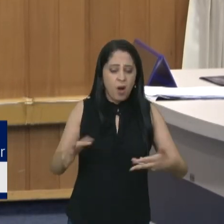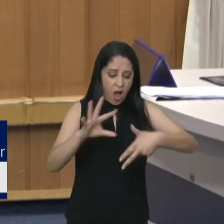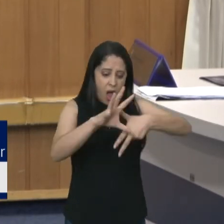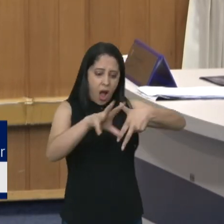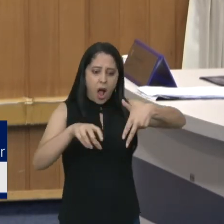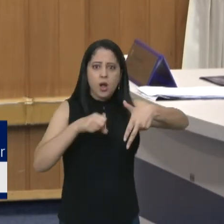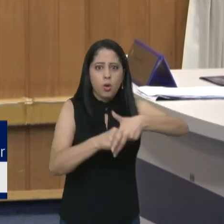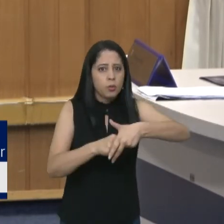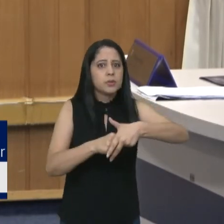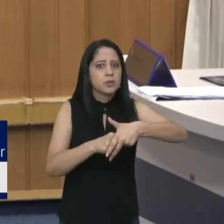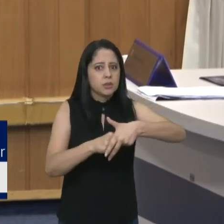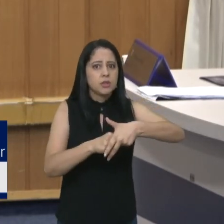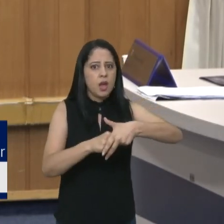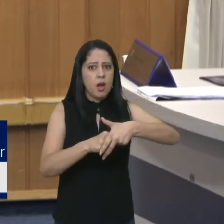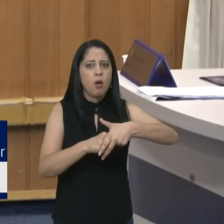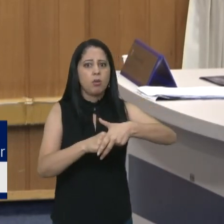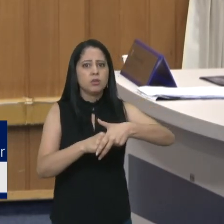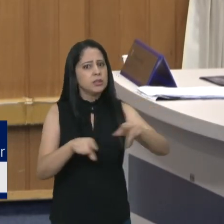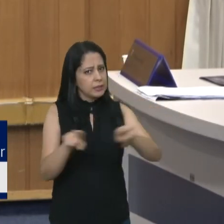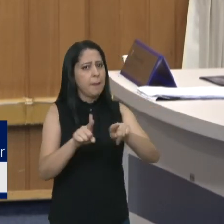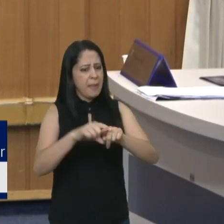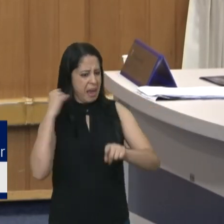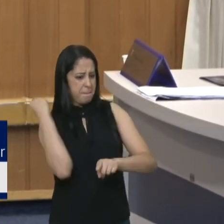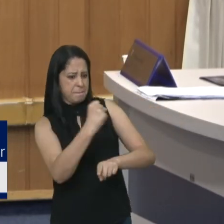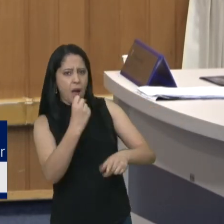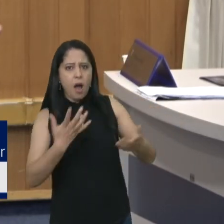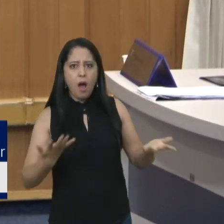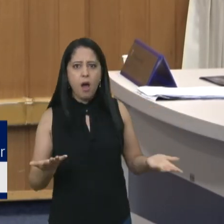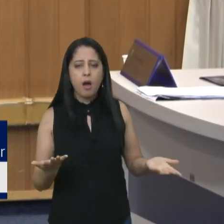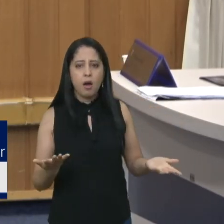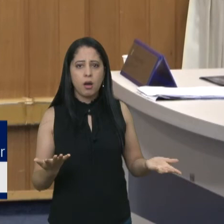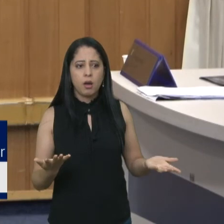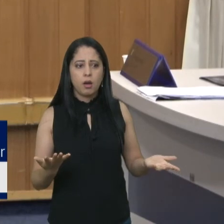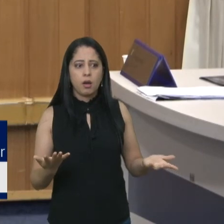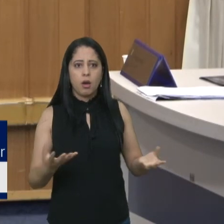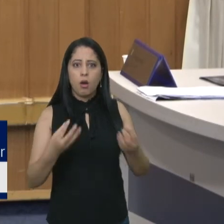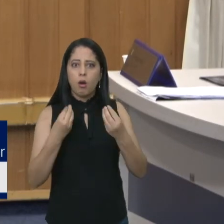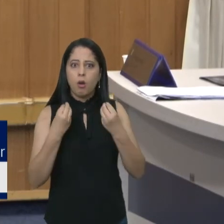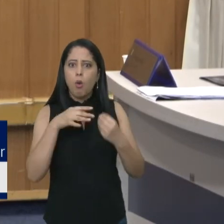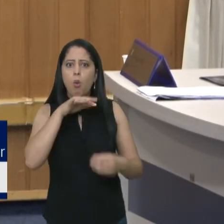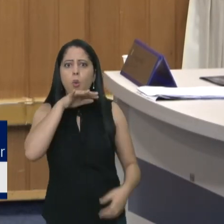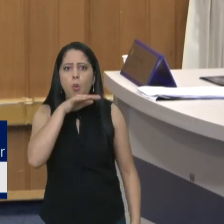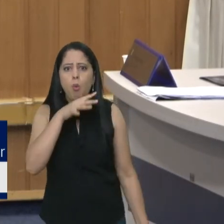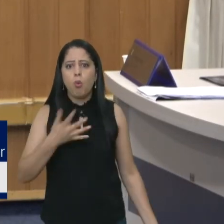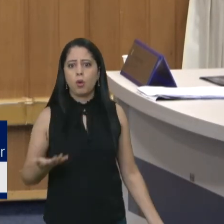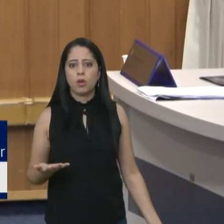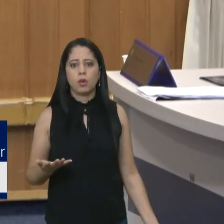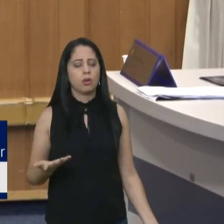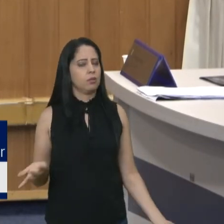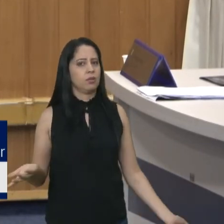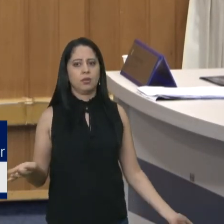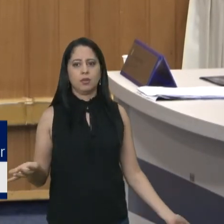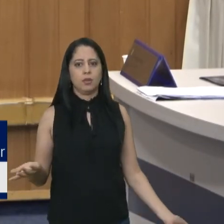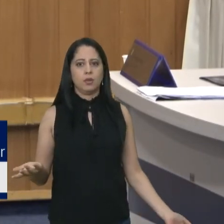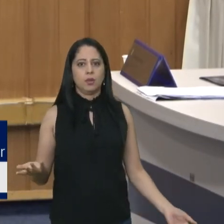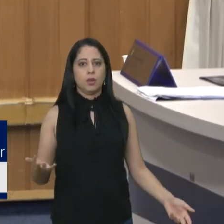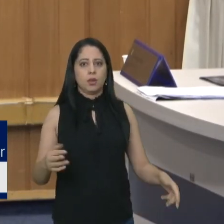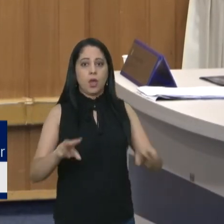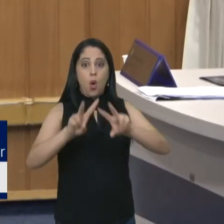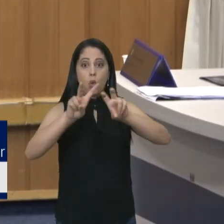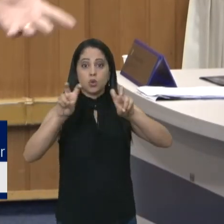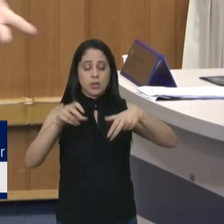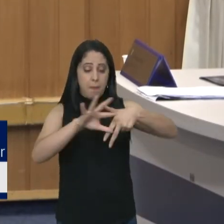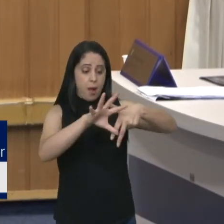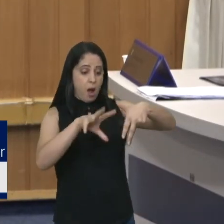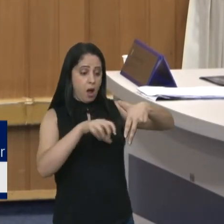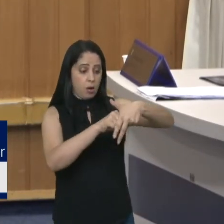tão quanto outros problemas. E é terrível. É terrível, terrível os casos de corrupção que a gente vê aqui.